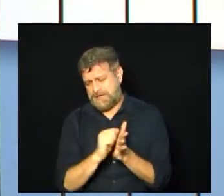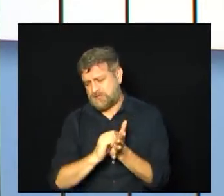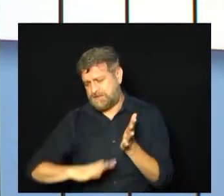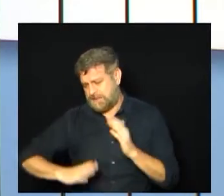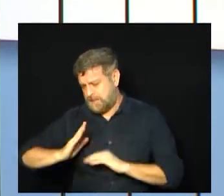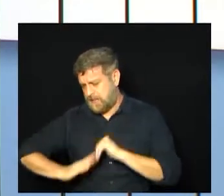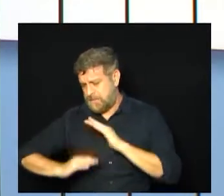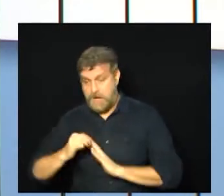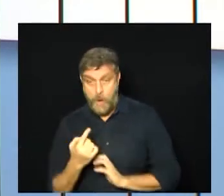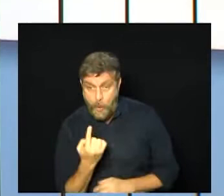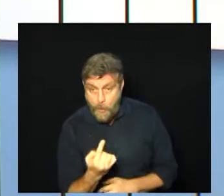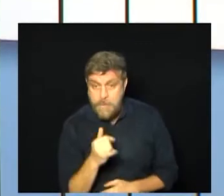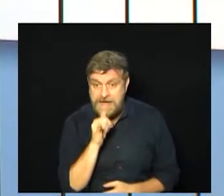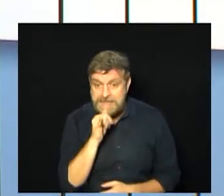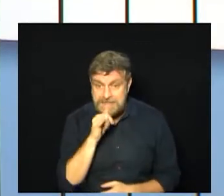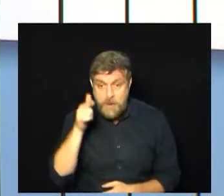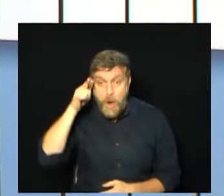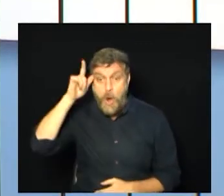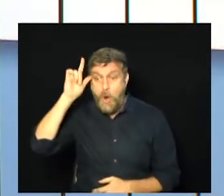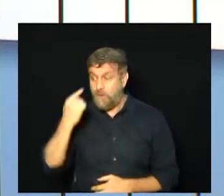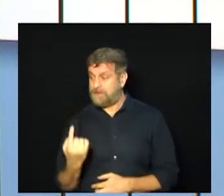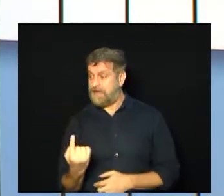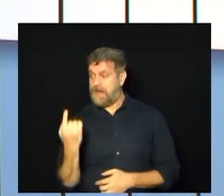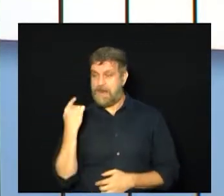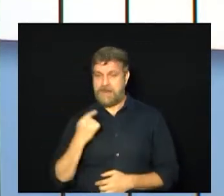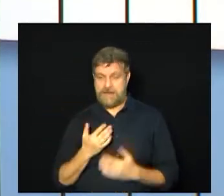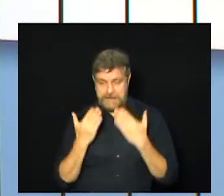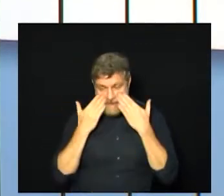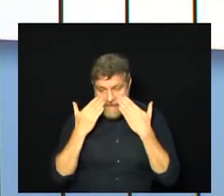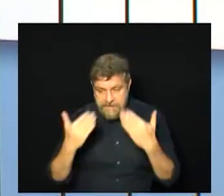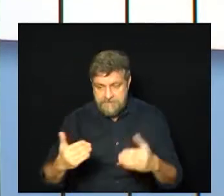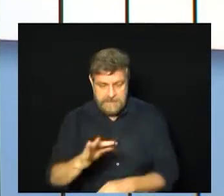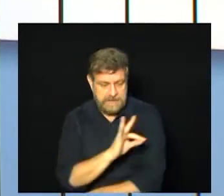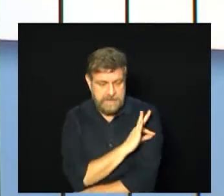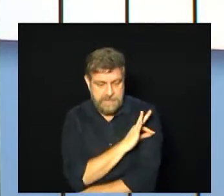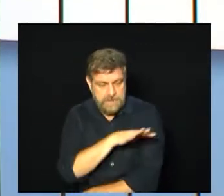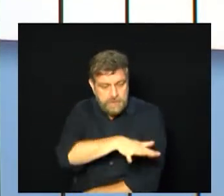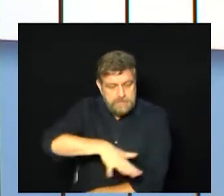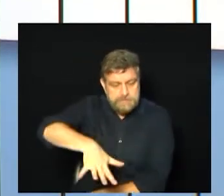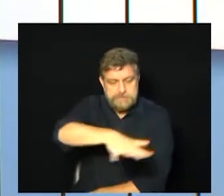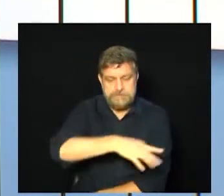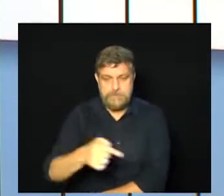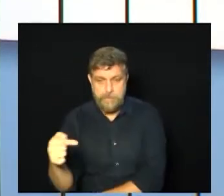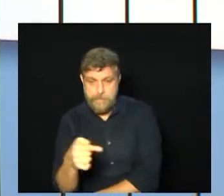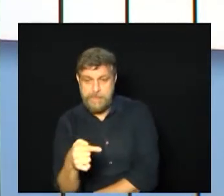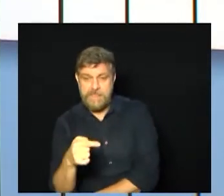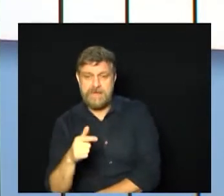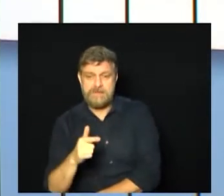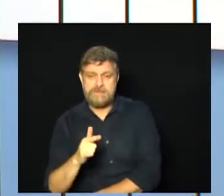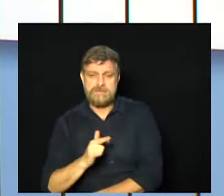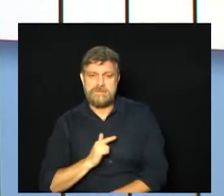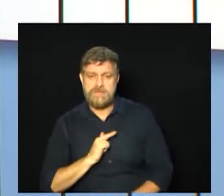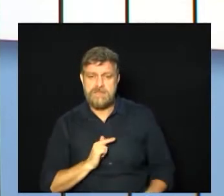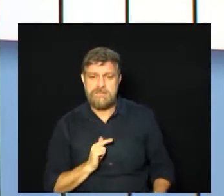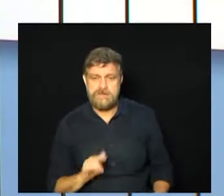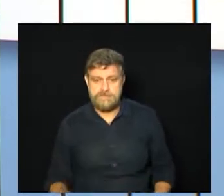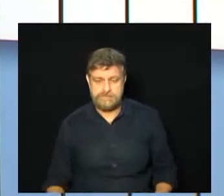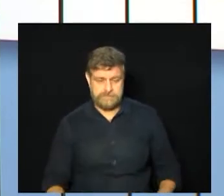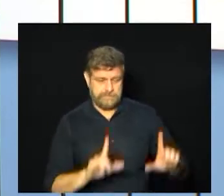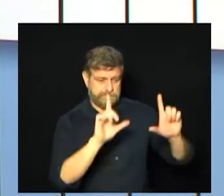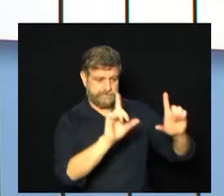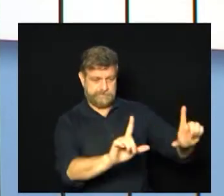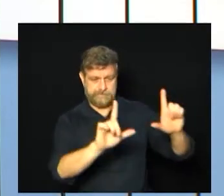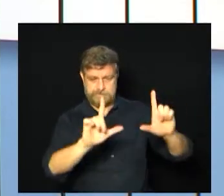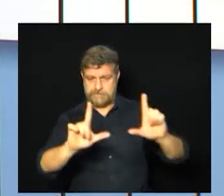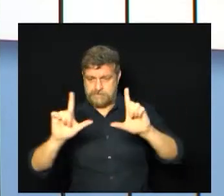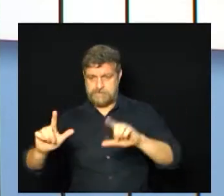atividades. Uma delas já começou ontem mesmo, lá no Paço Municipal, que é aí a exposição